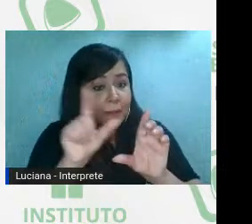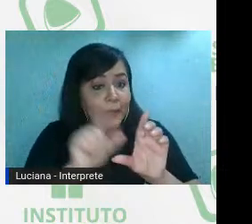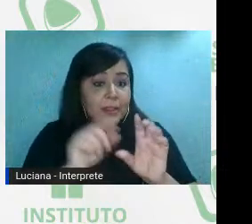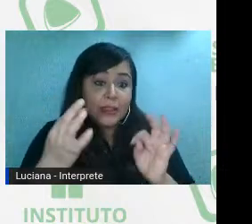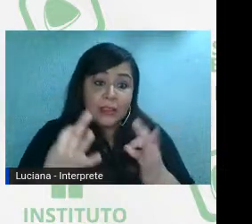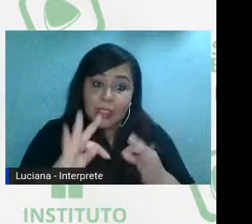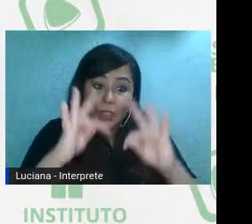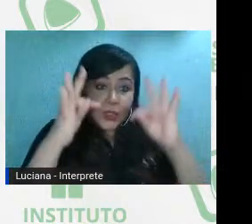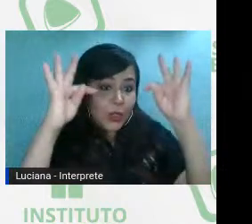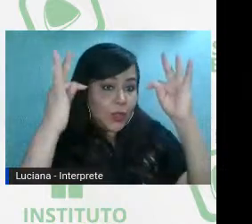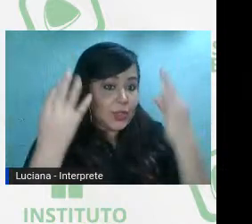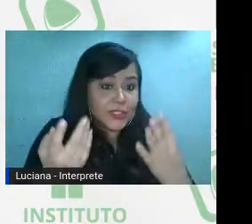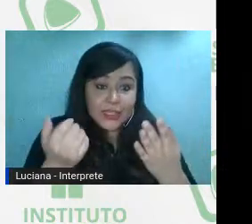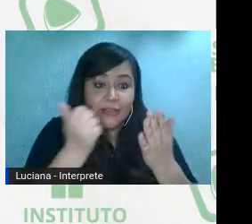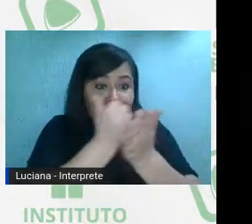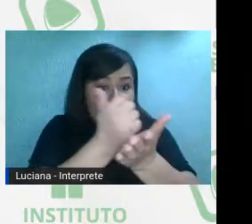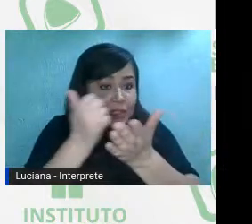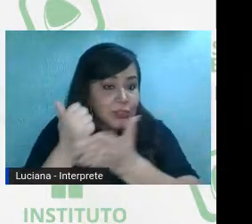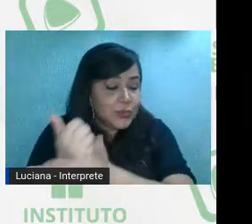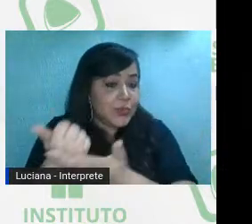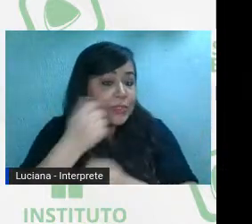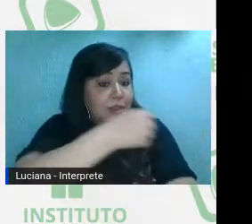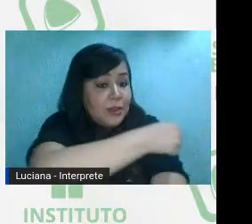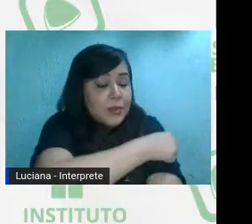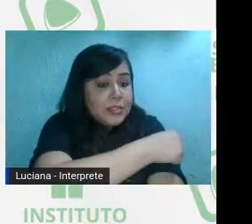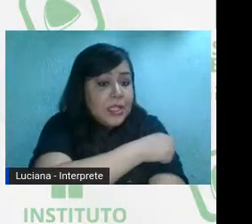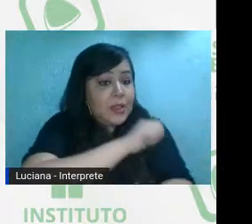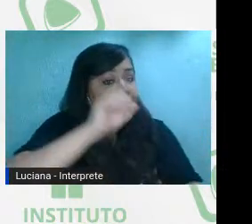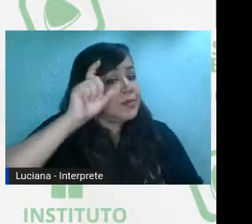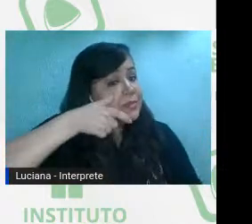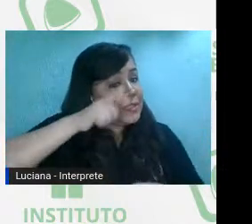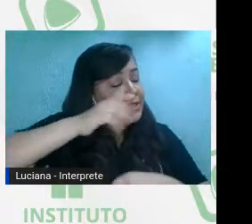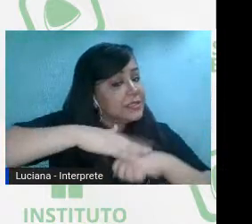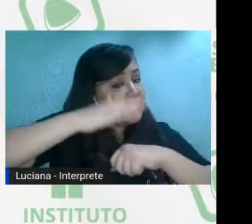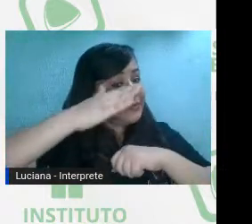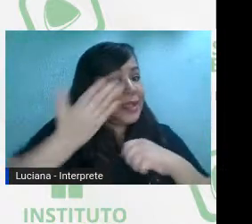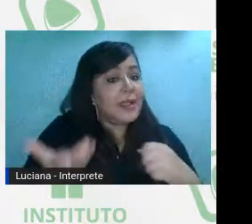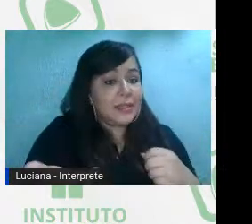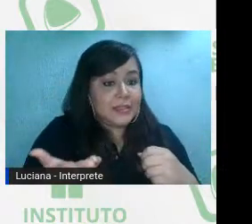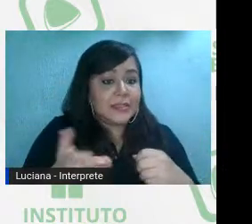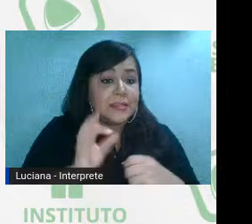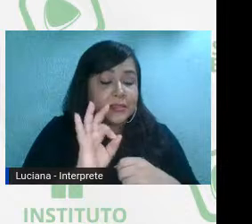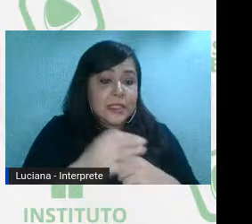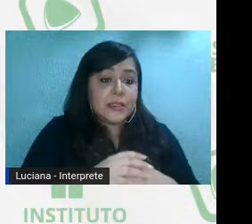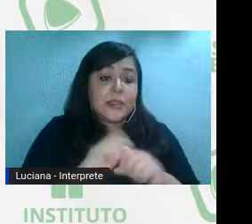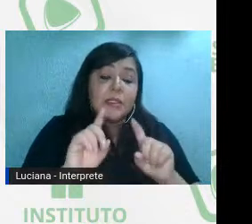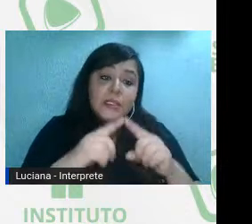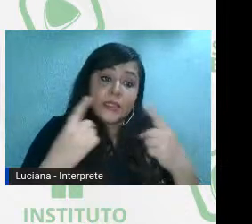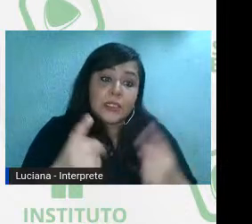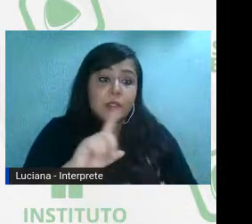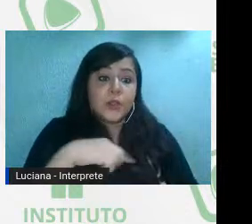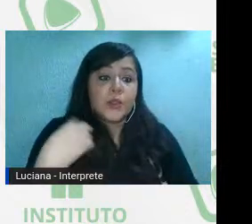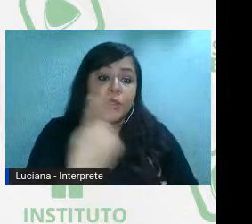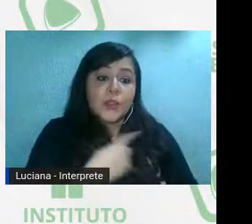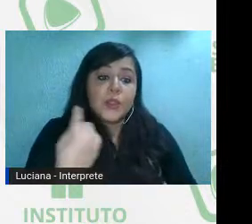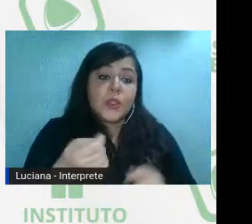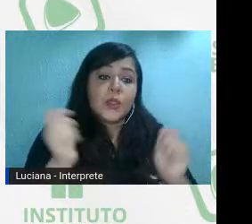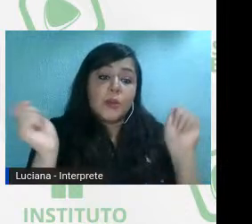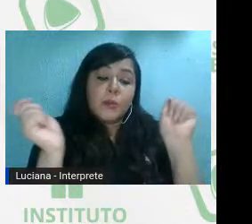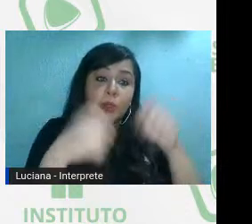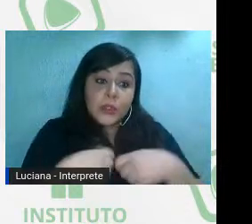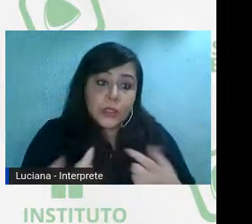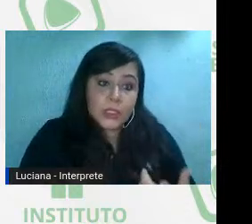mais interessado os alunos serão. E aí, com base nisso, a gente pode cada vez mais extrair destes